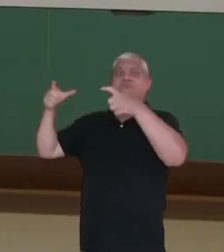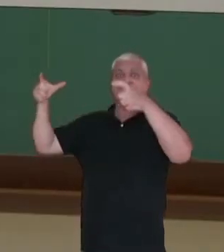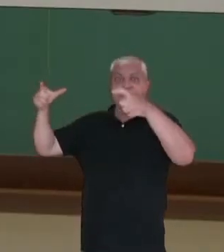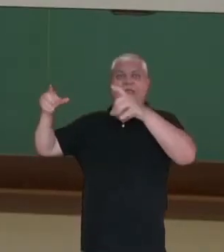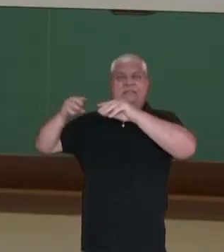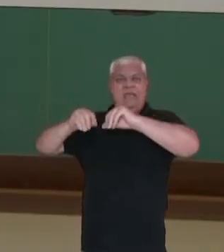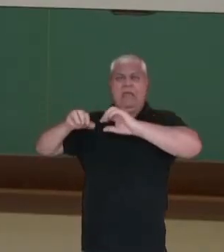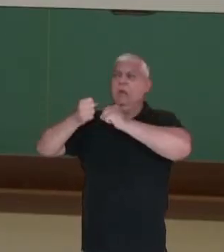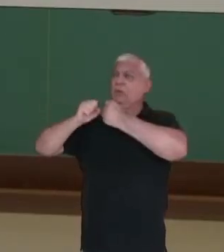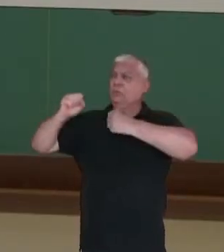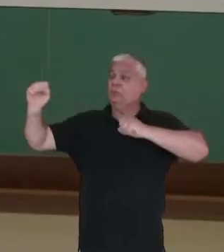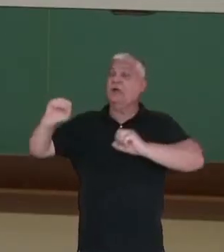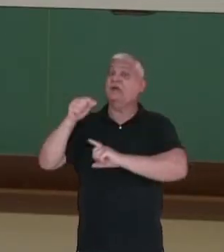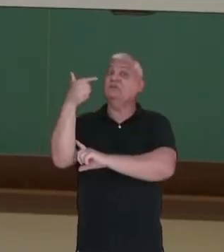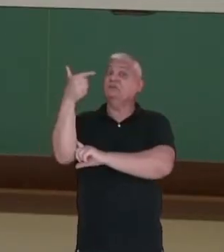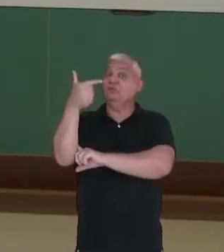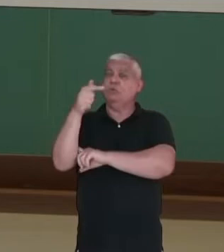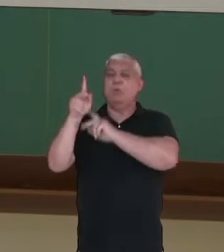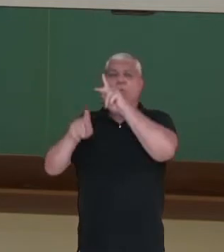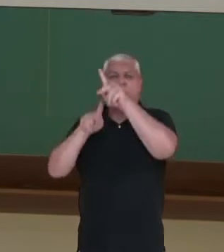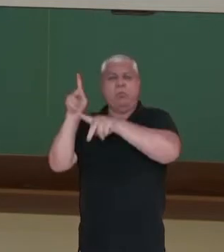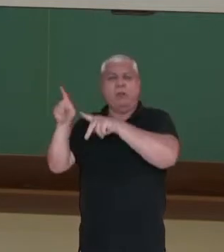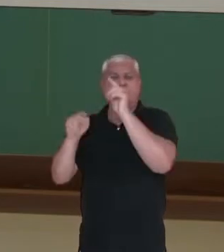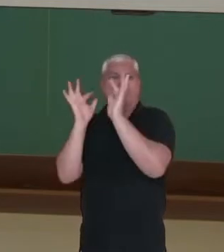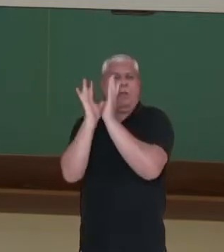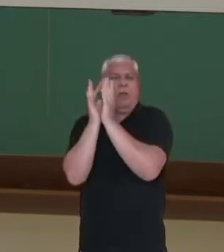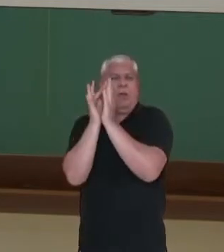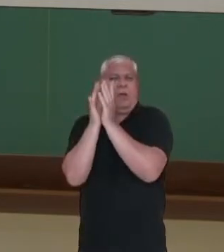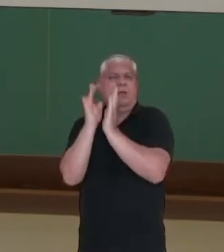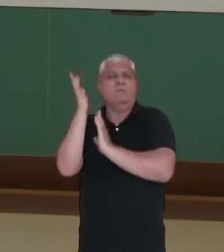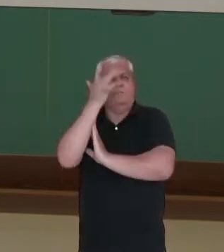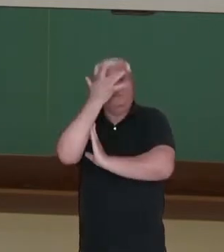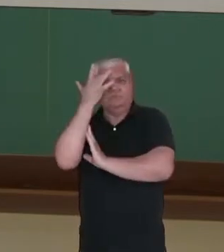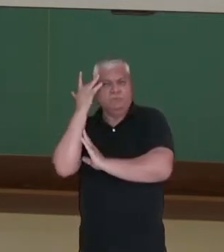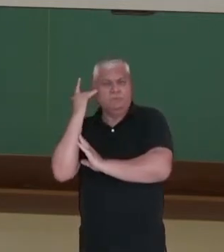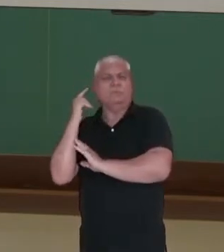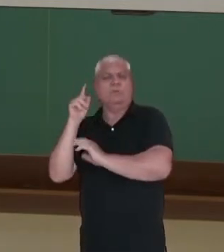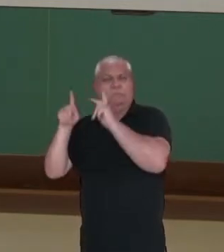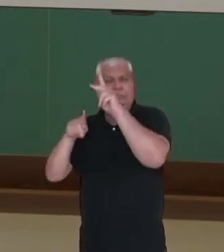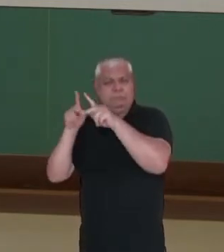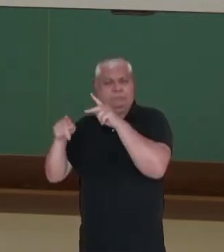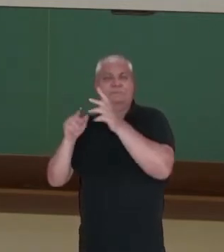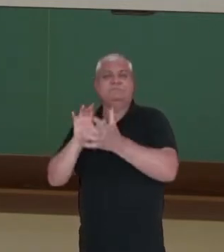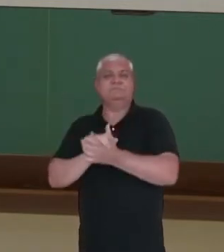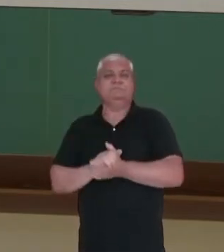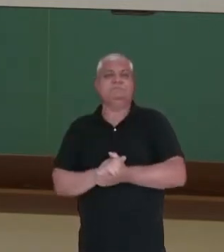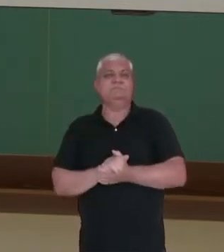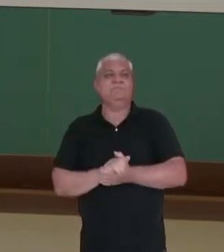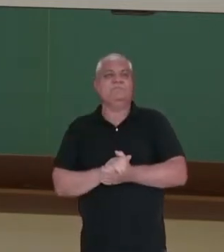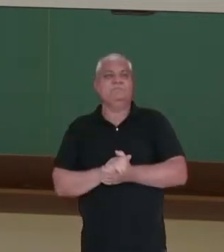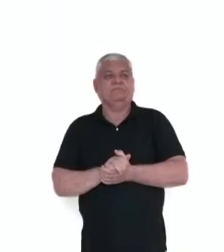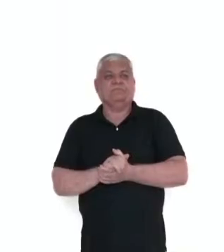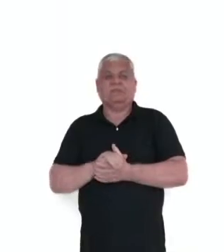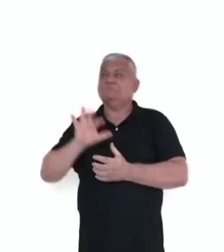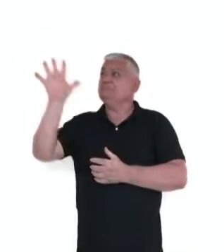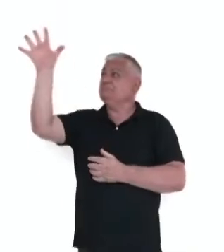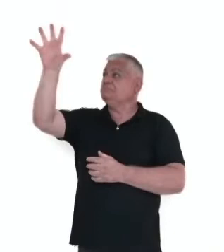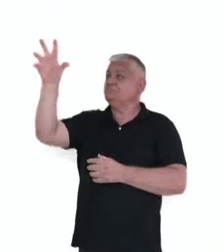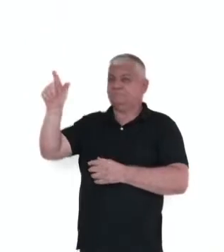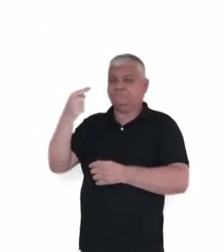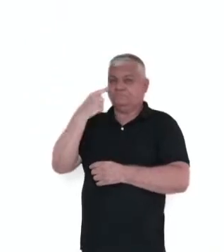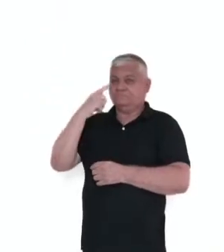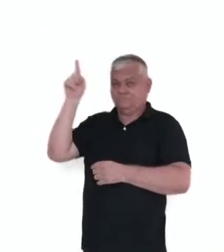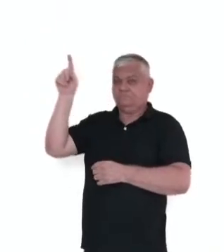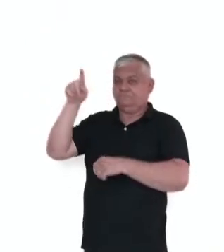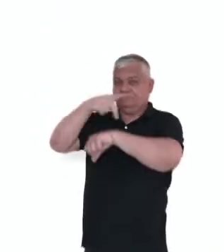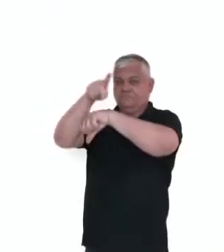território, mas é o segundo em população, né? Segunda maior população atualmente aí. E olha só, todos esses países aqui, né, do